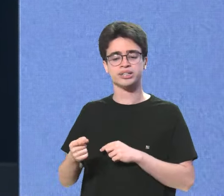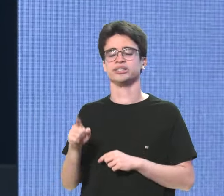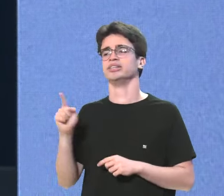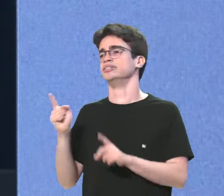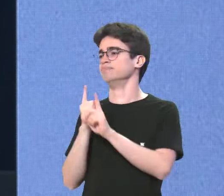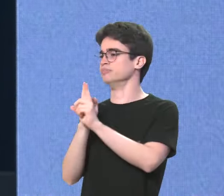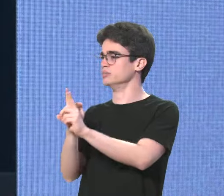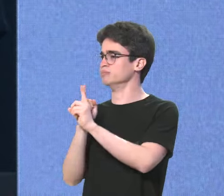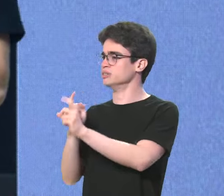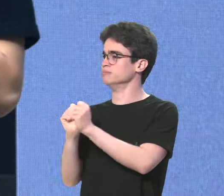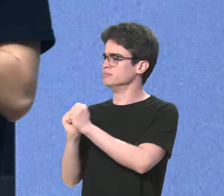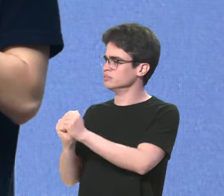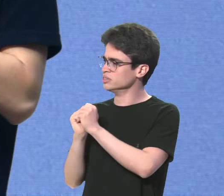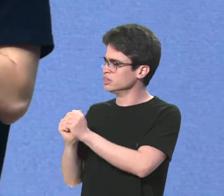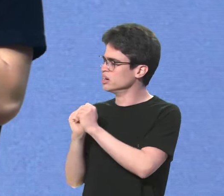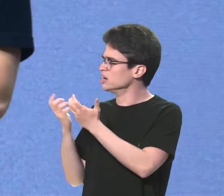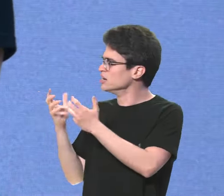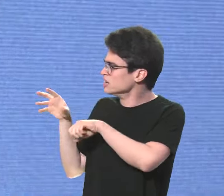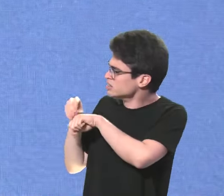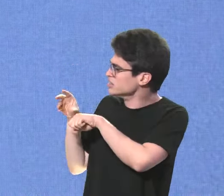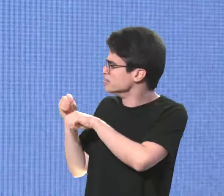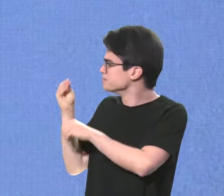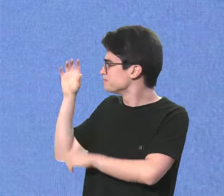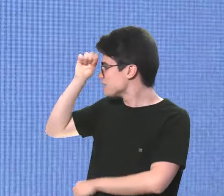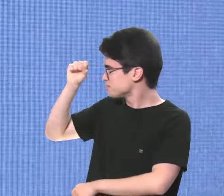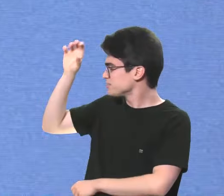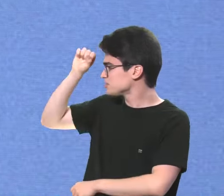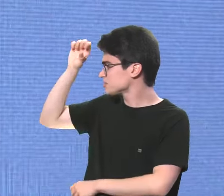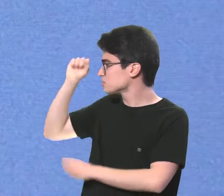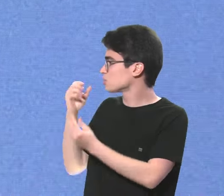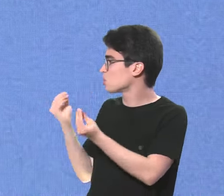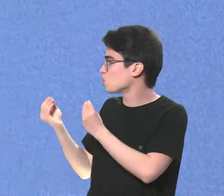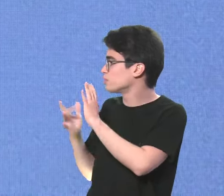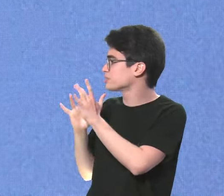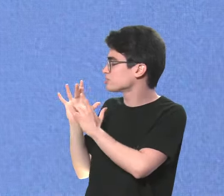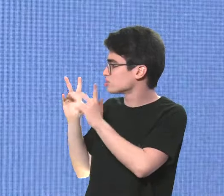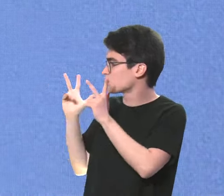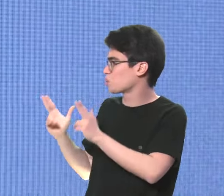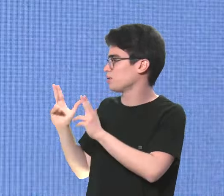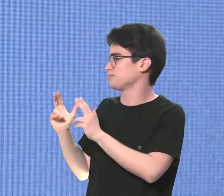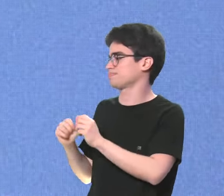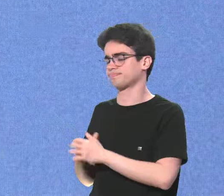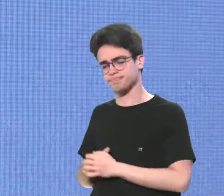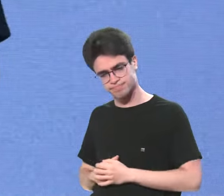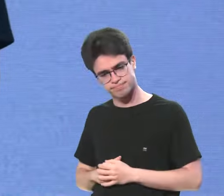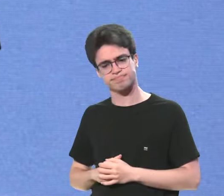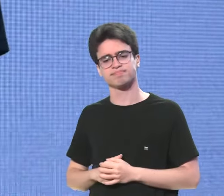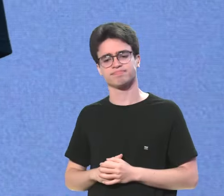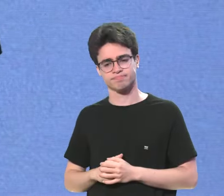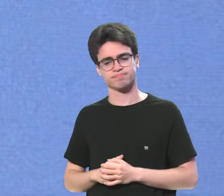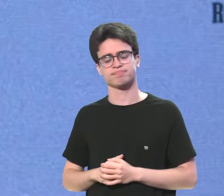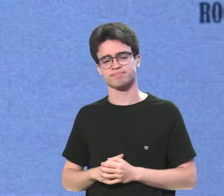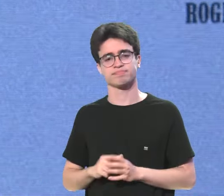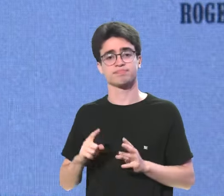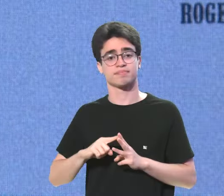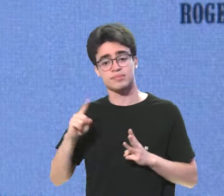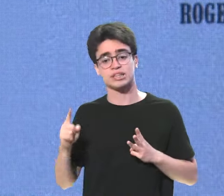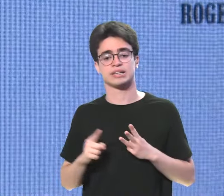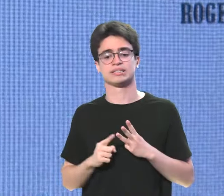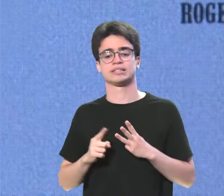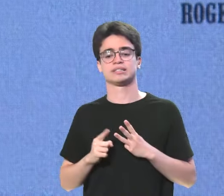discípulos aprendendo mais com aqueles que andaram com o próprio Cristo e a terceira iniciativa que Saulo